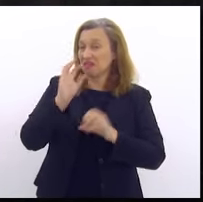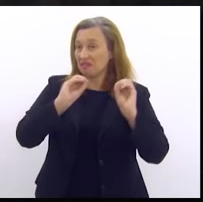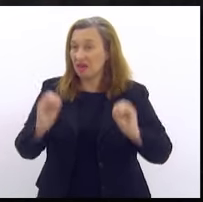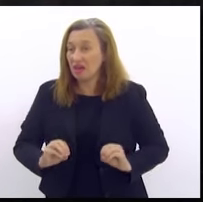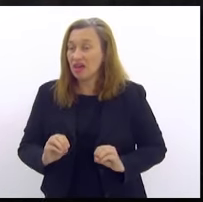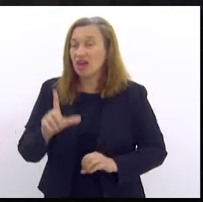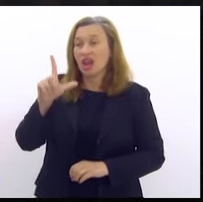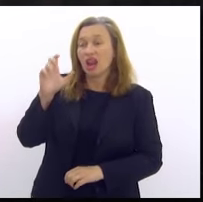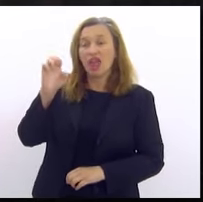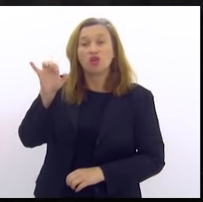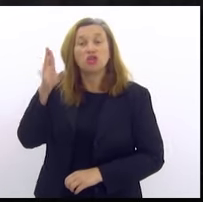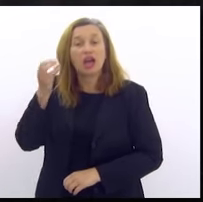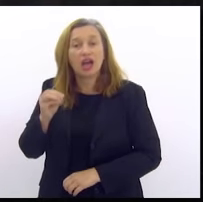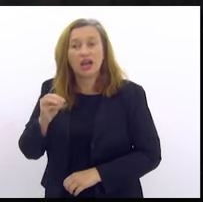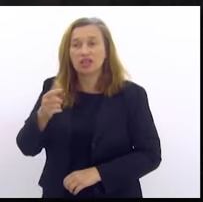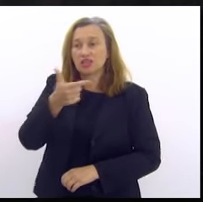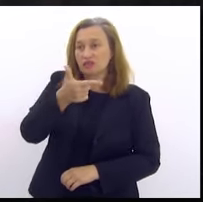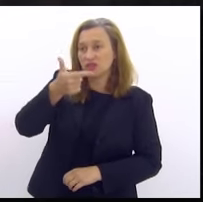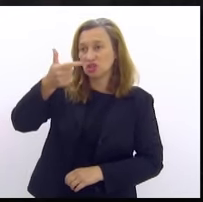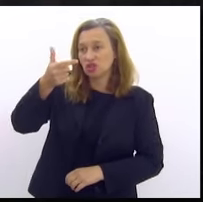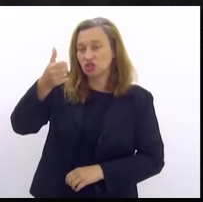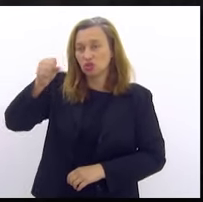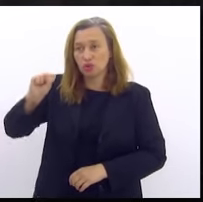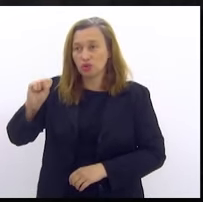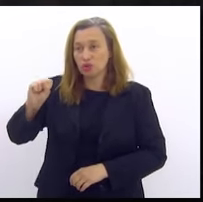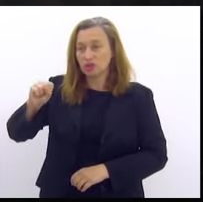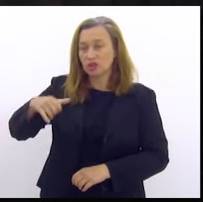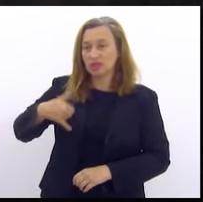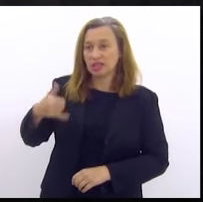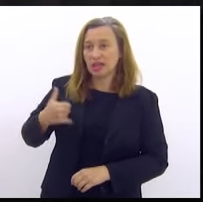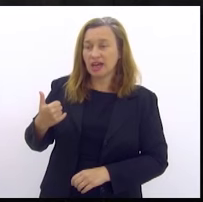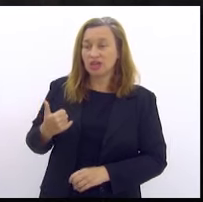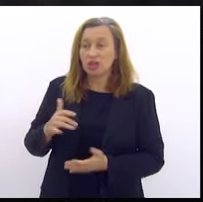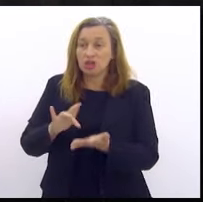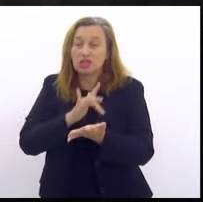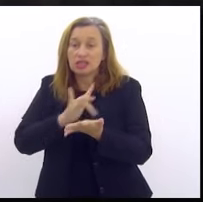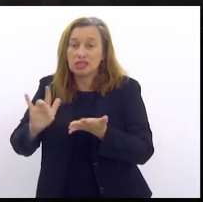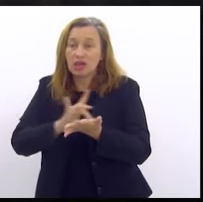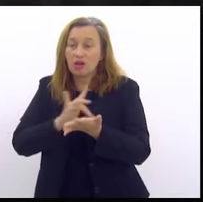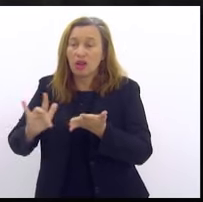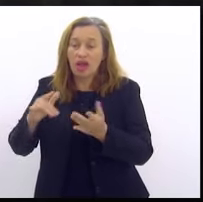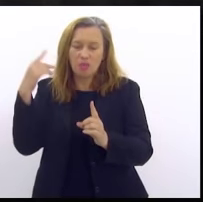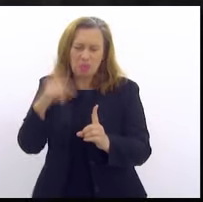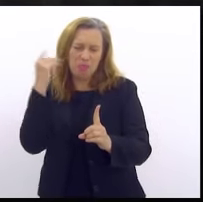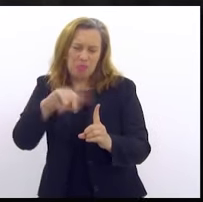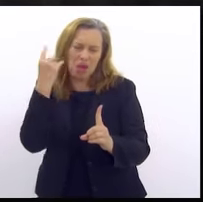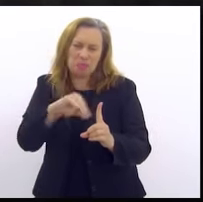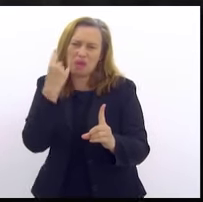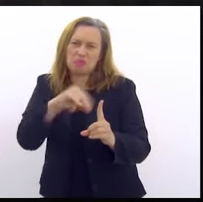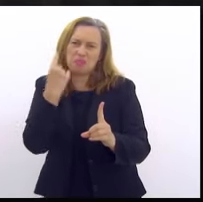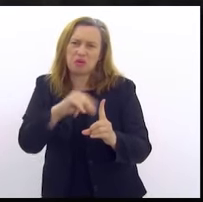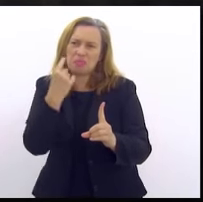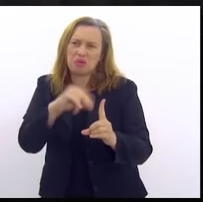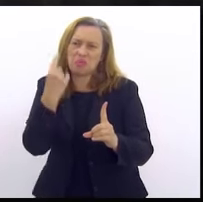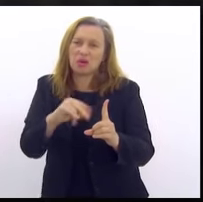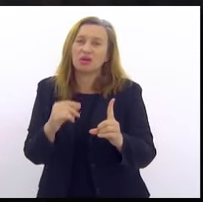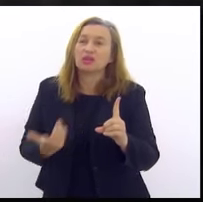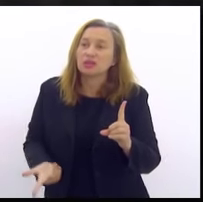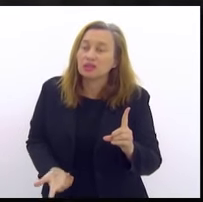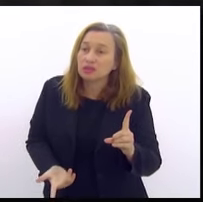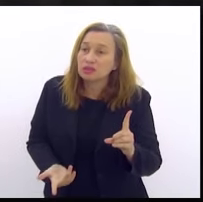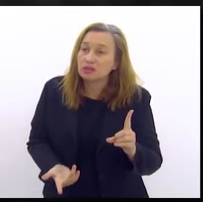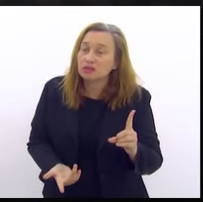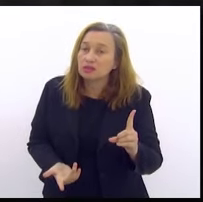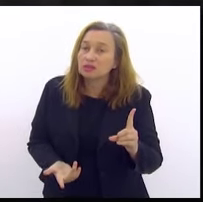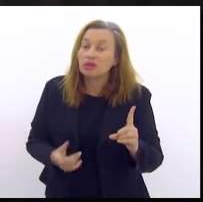Leonardo, de 28 anos, por causa de um celular, foi espancado, onde suas lesões